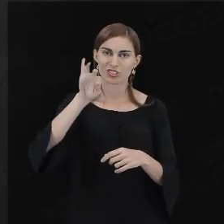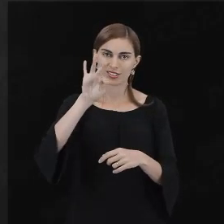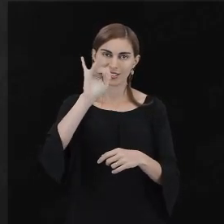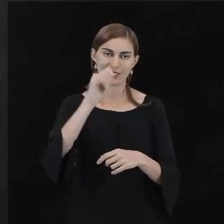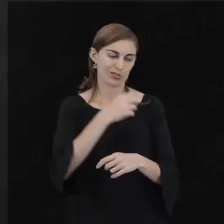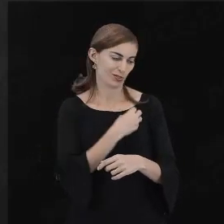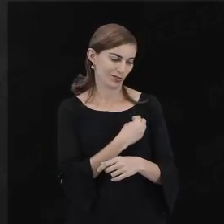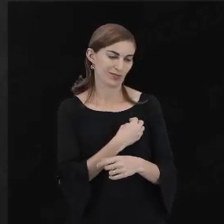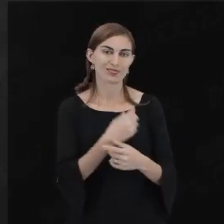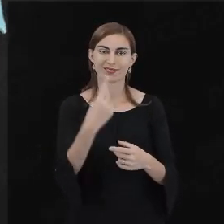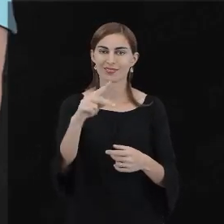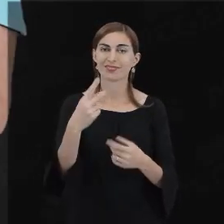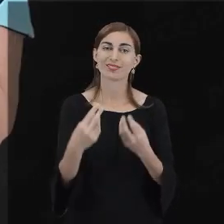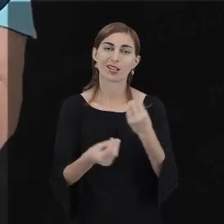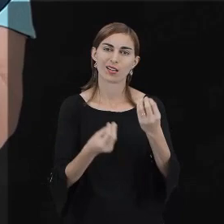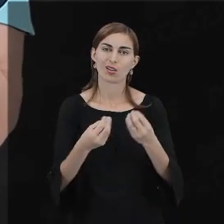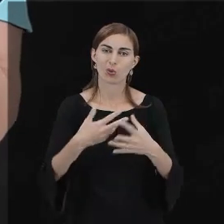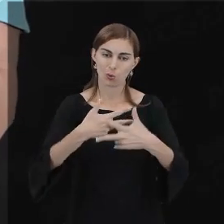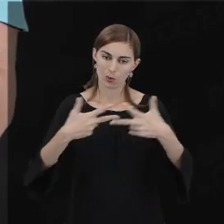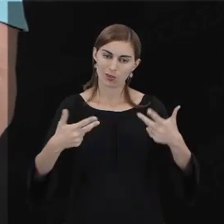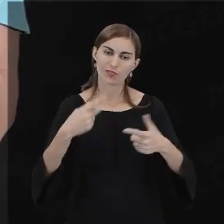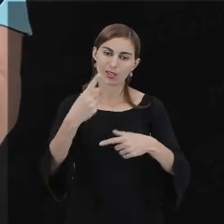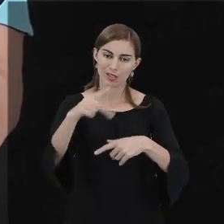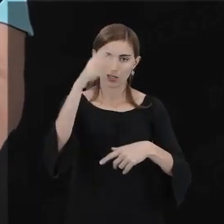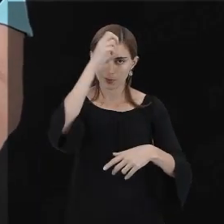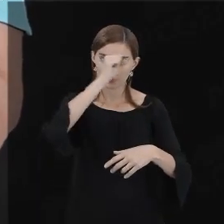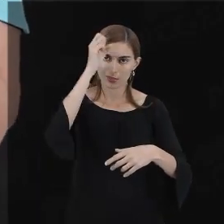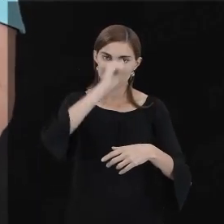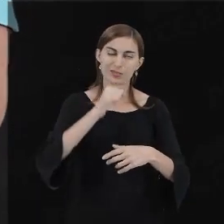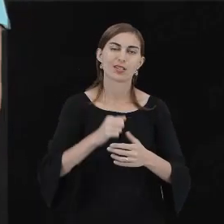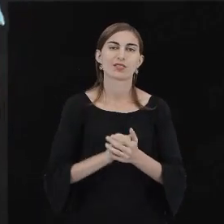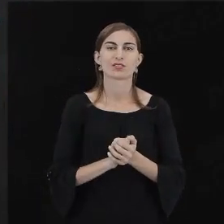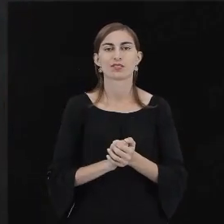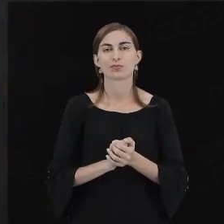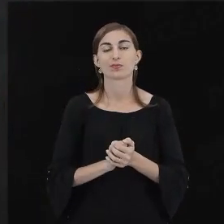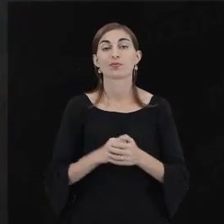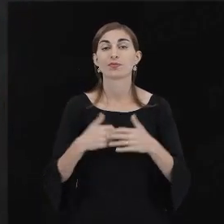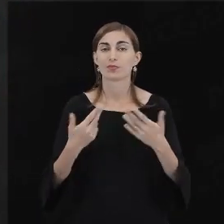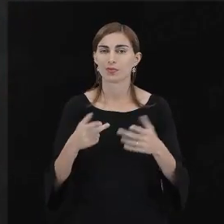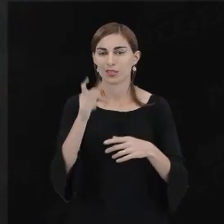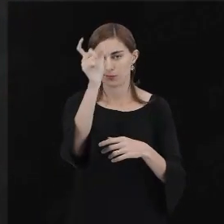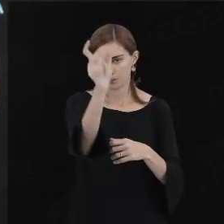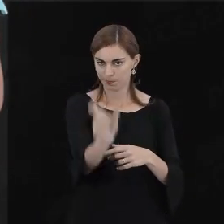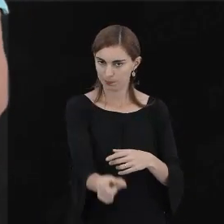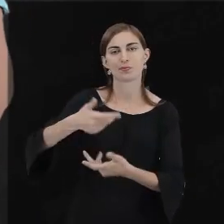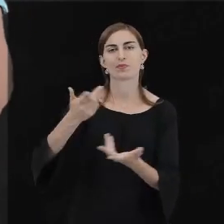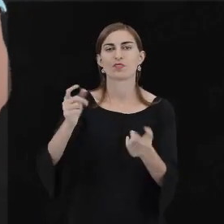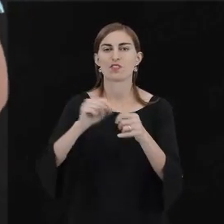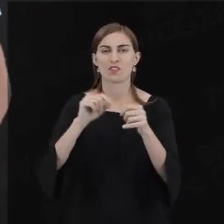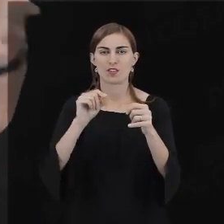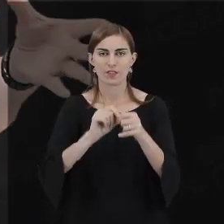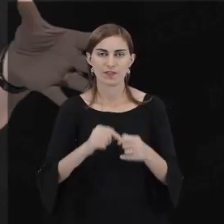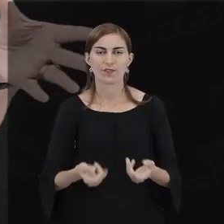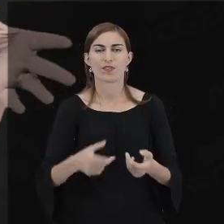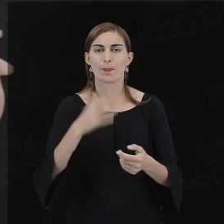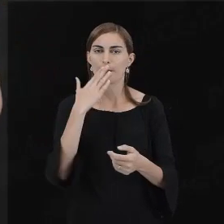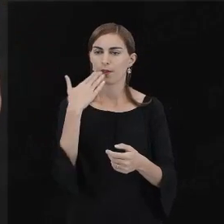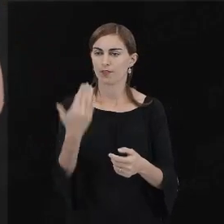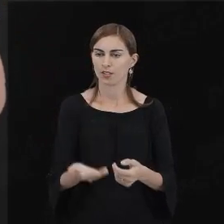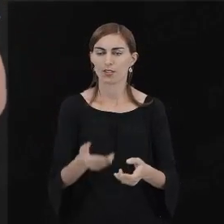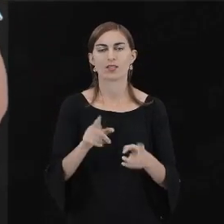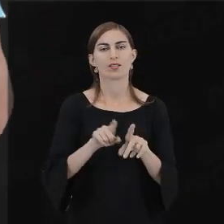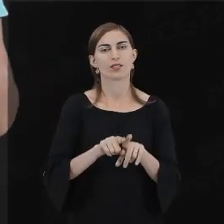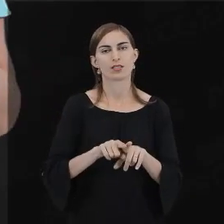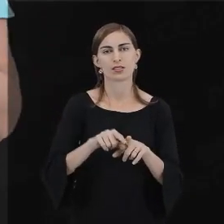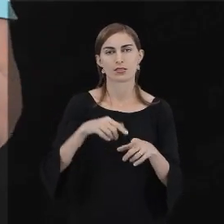diferença no mundo, ressignificam as suas práticas e, com isso, a gente precisa dizer que a escola que vários autores,